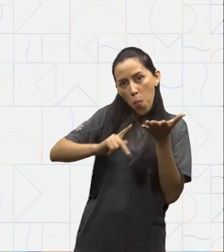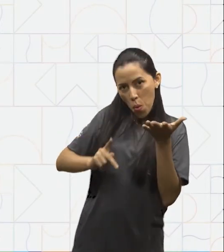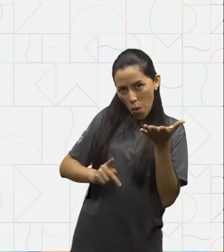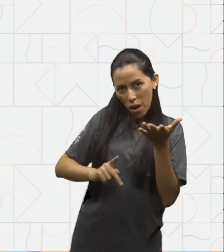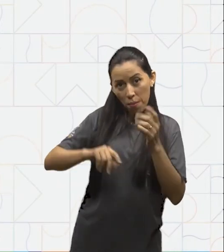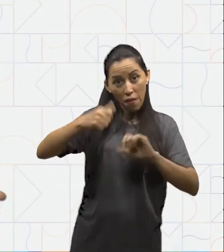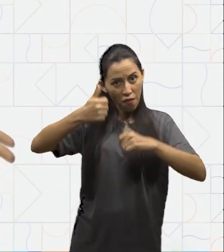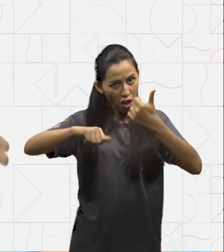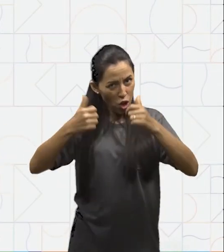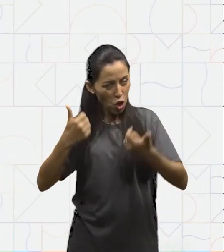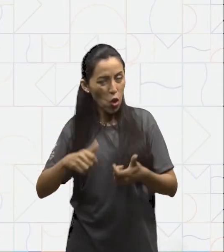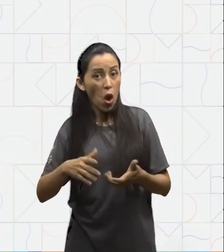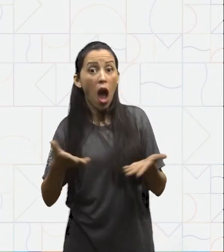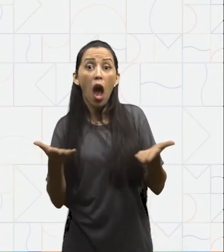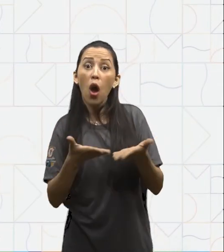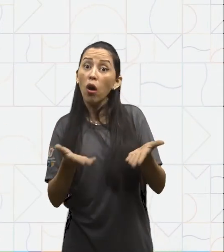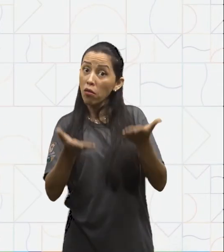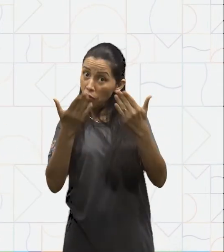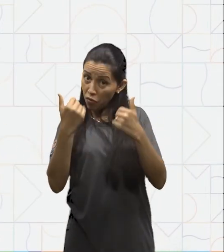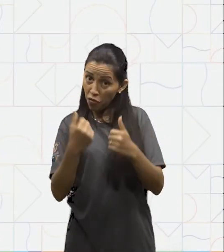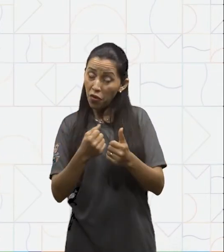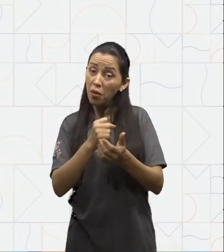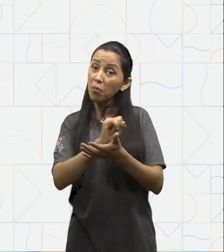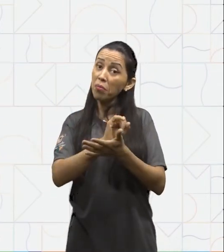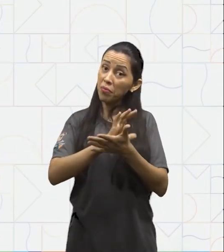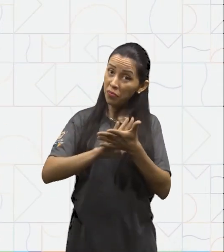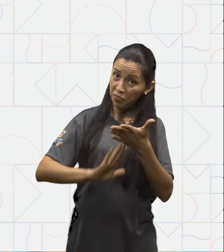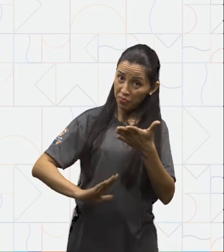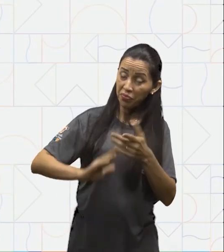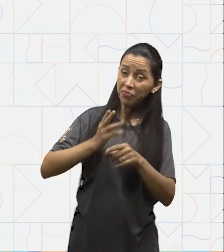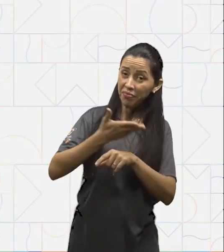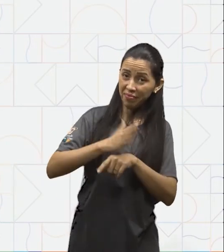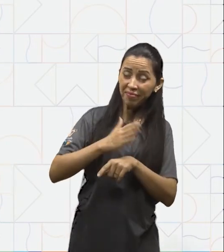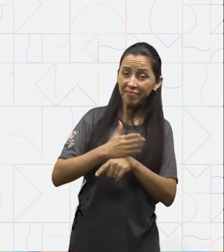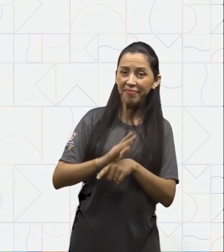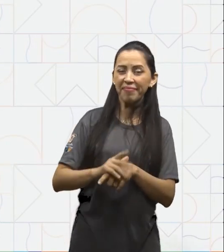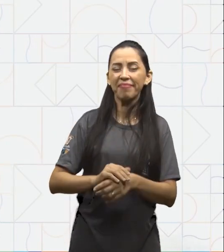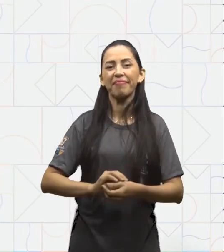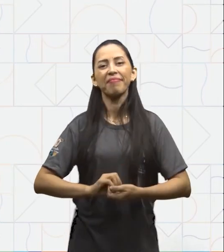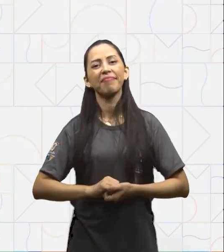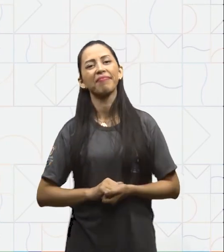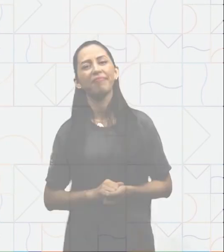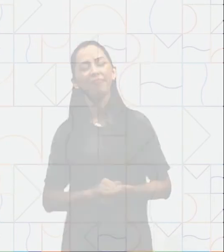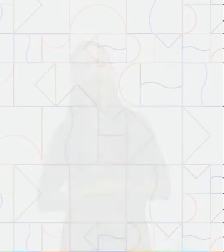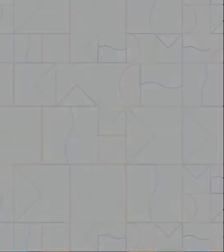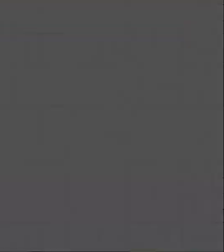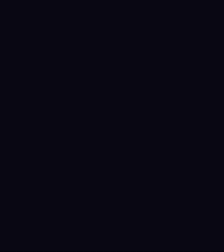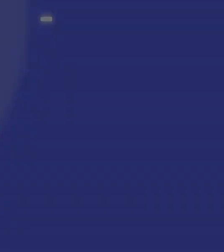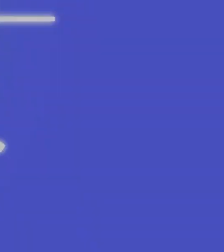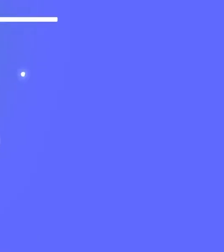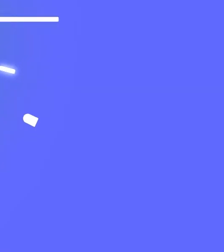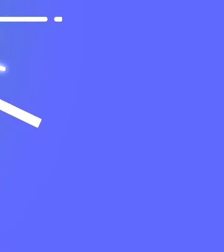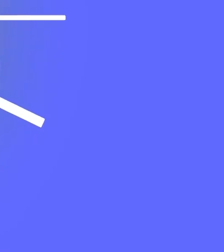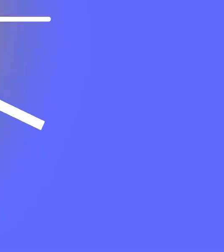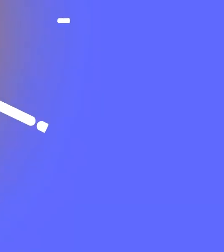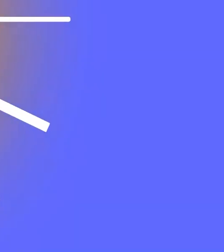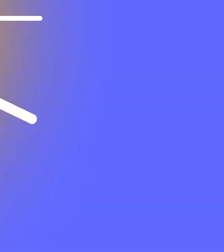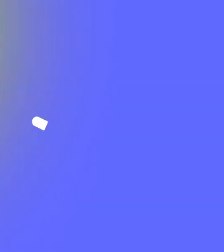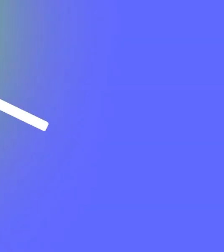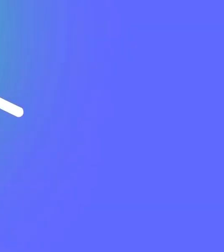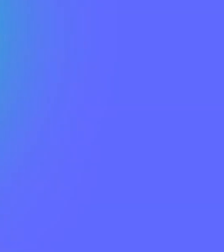analisou comigo, que tal você exercitar o que aprendeu na aula de hoje? Está na hora da atividade.